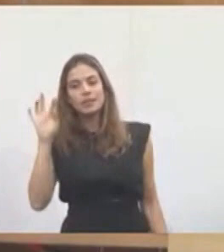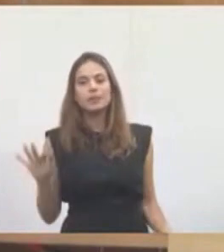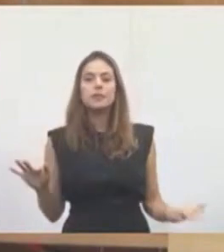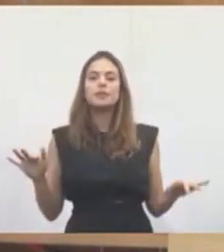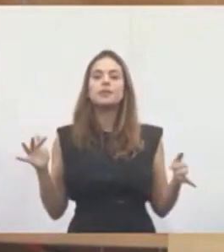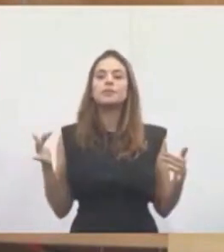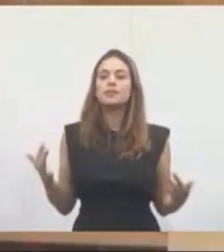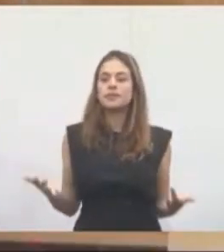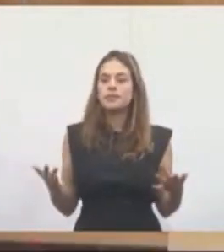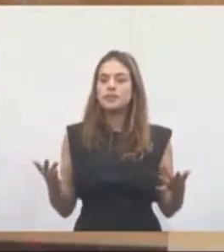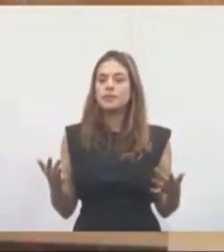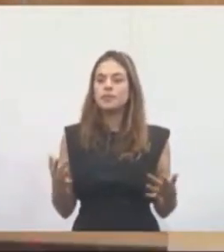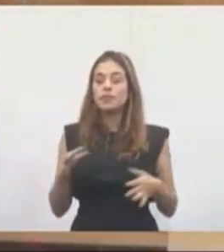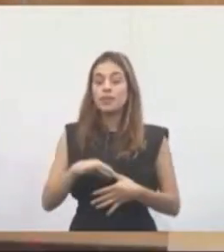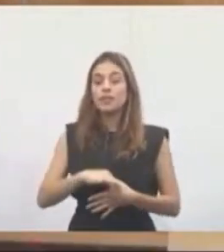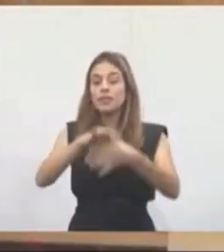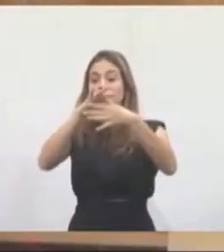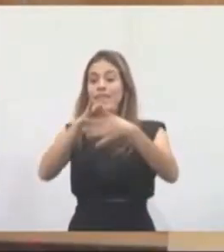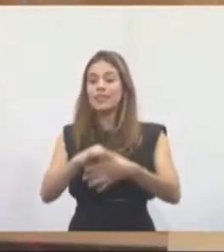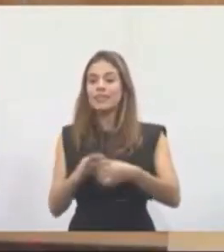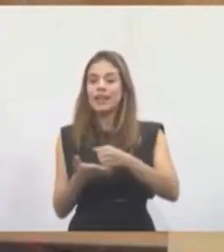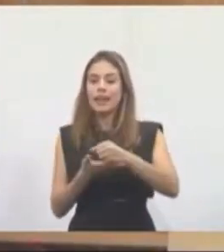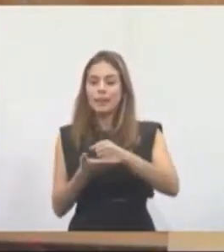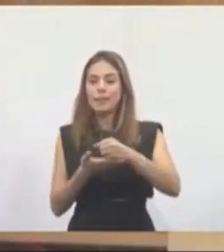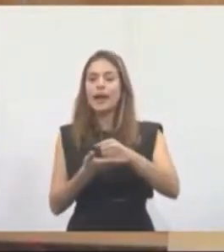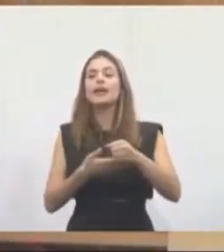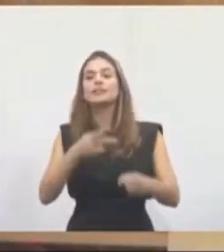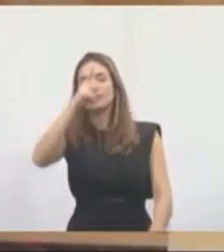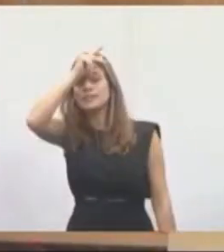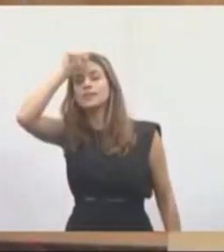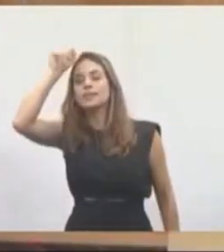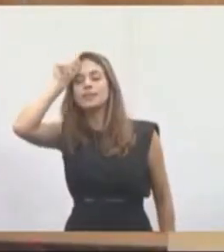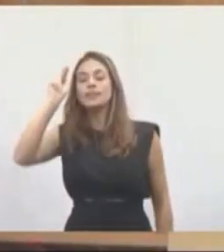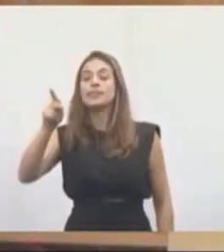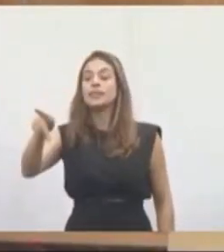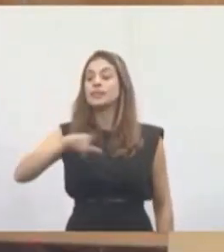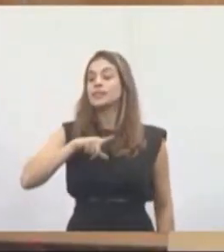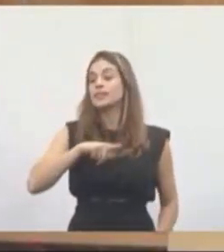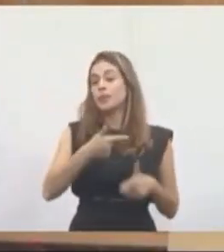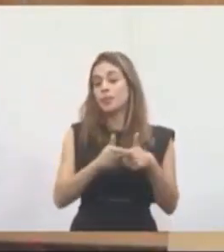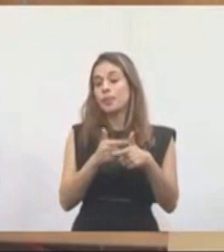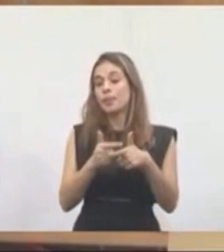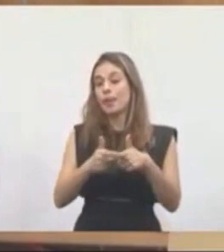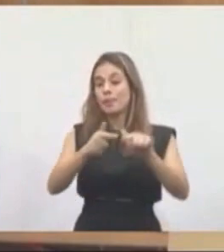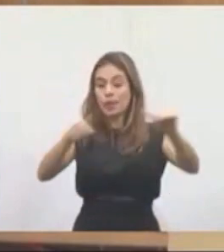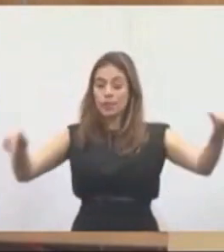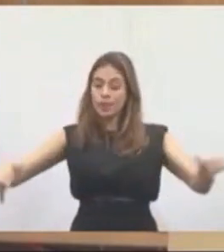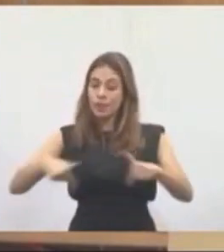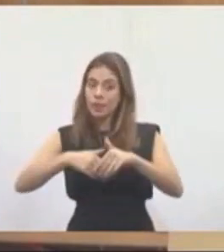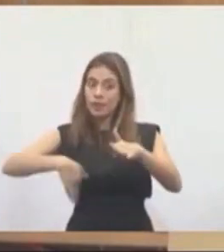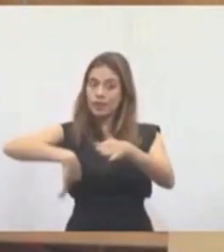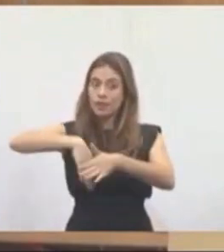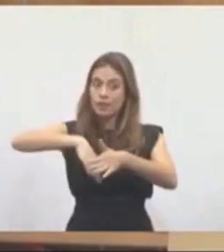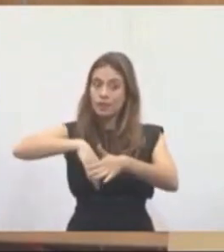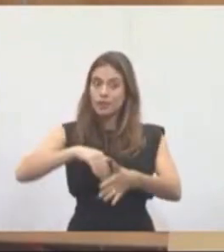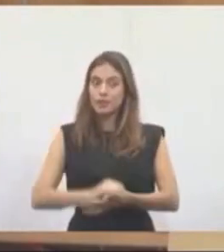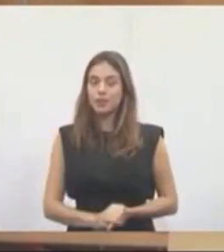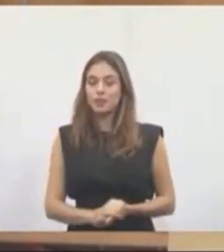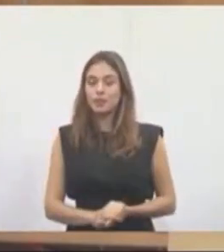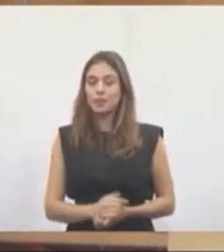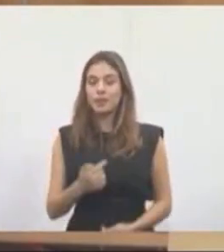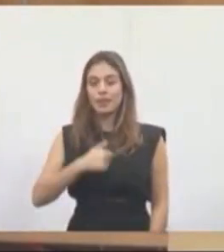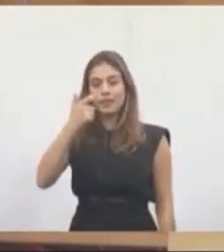quando fui líder da bancada do prefeito, toda vez que tinha algum problema no campo de futebol, eu, como